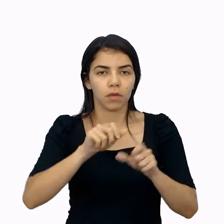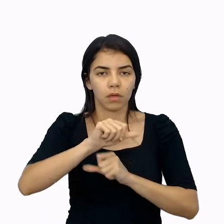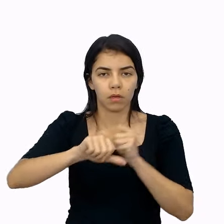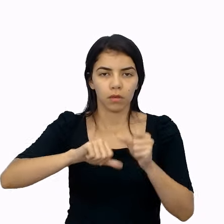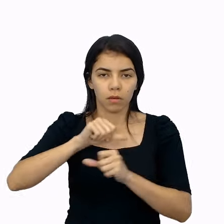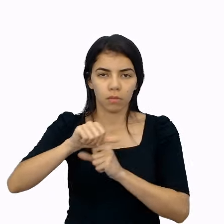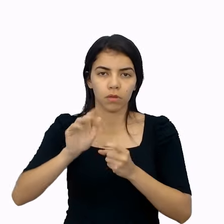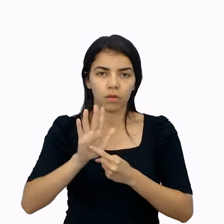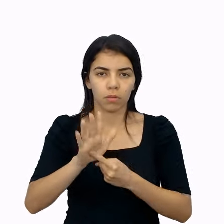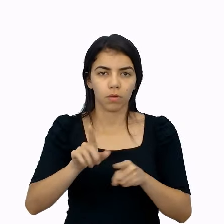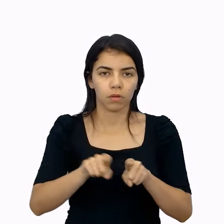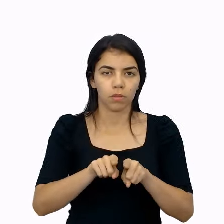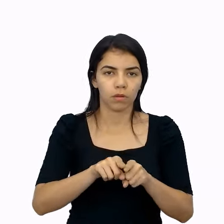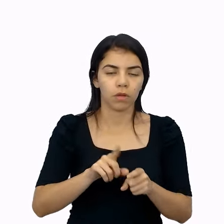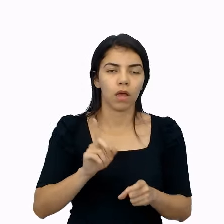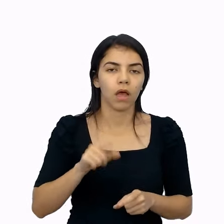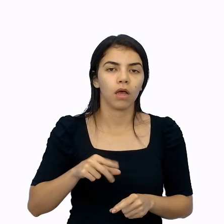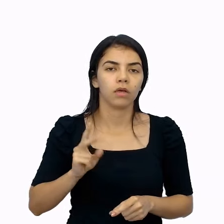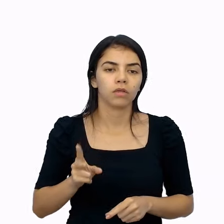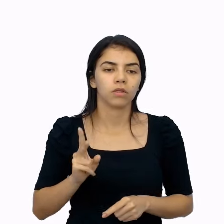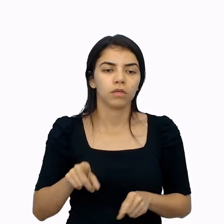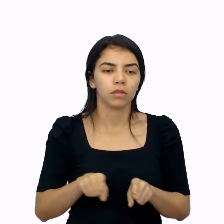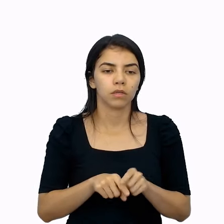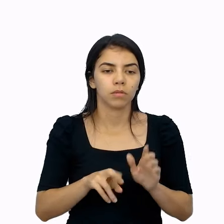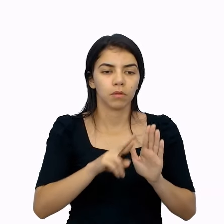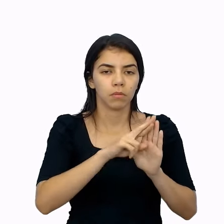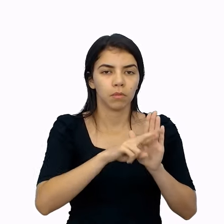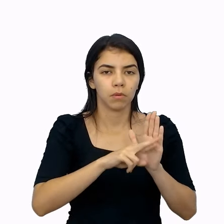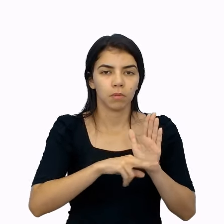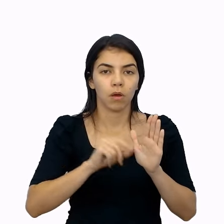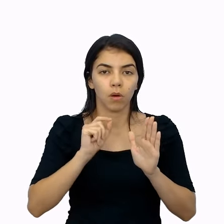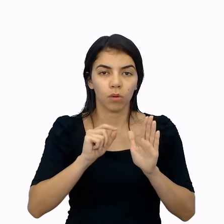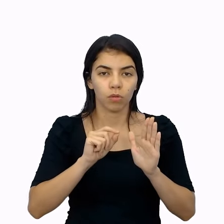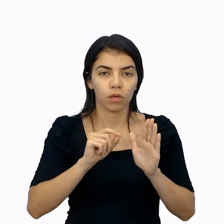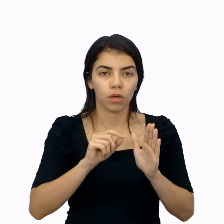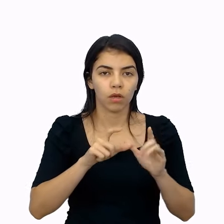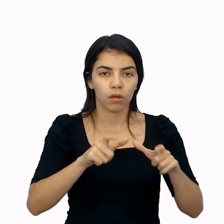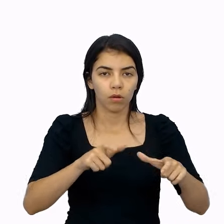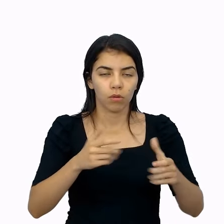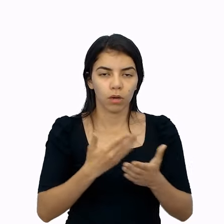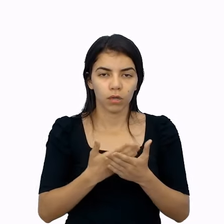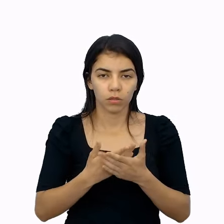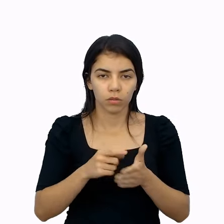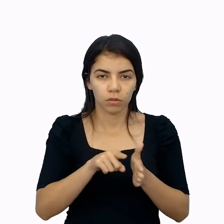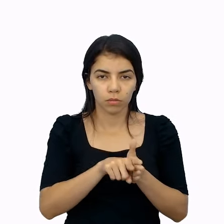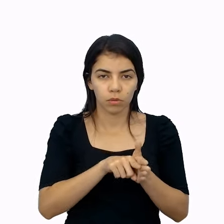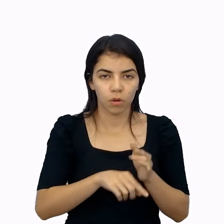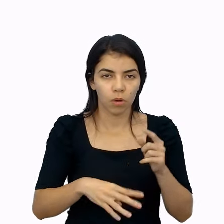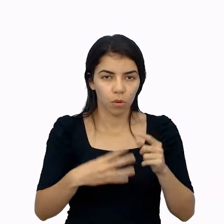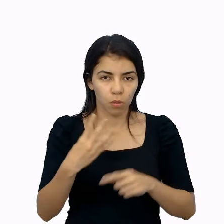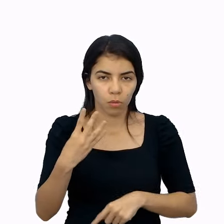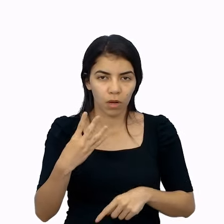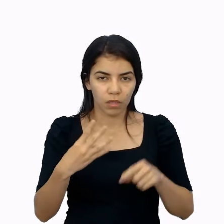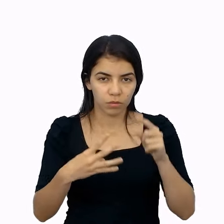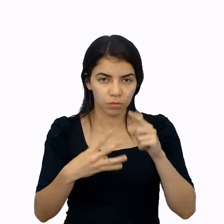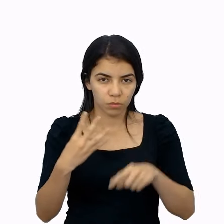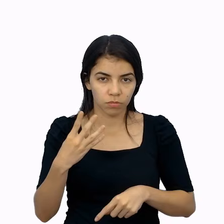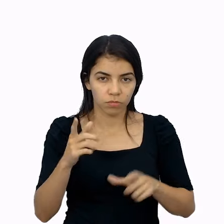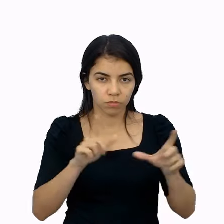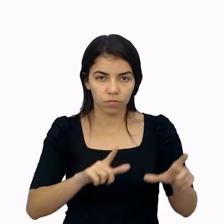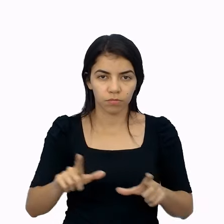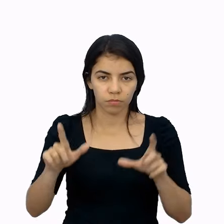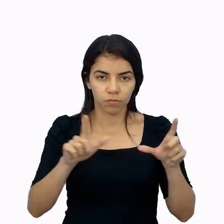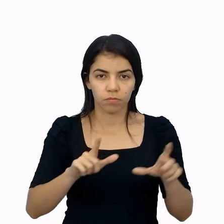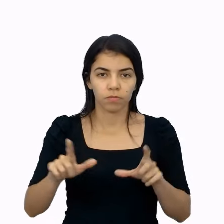nossa apresentação. Seguem aqui as nossas referências, são mais ou menos uns 4 slides, aí pode abrir para a